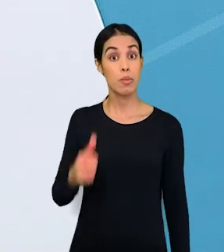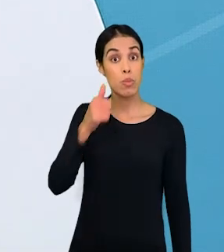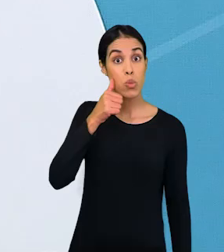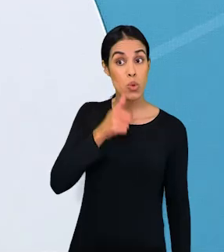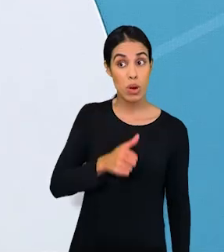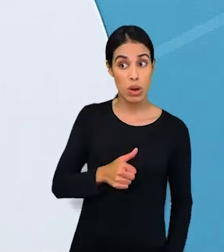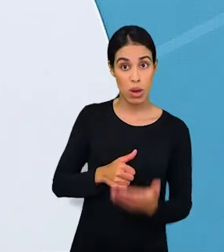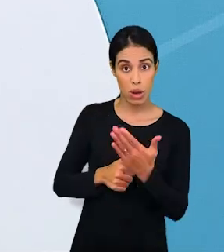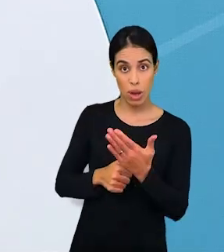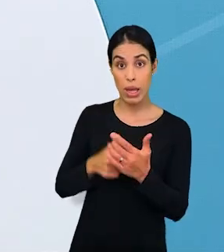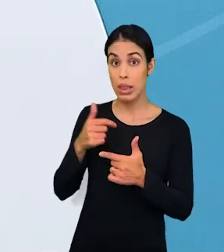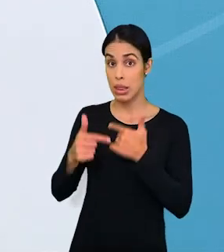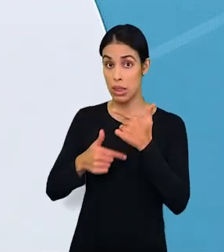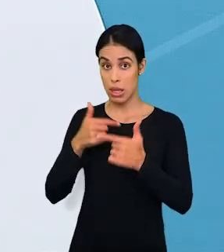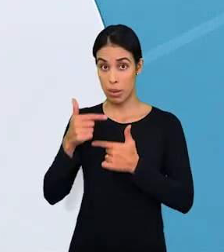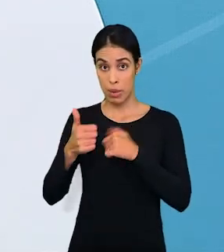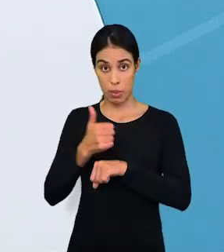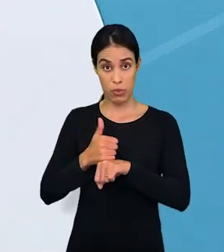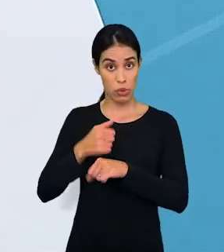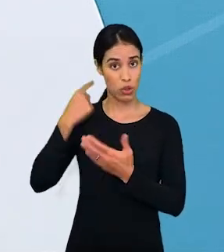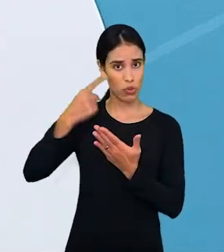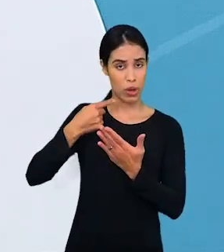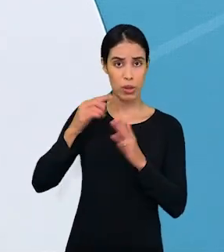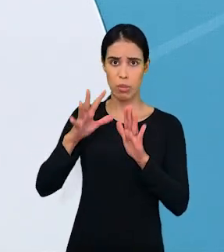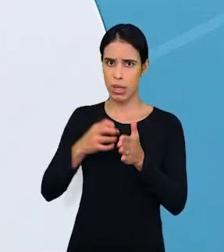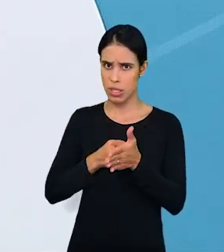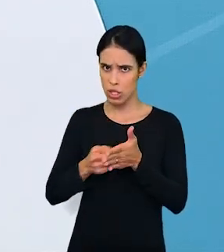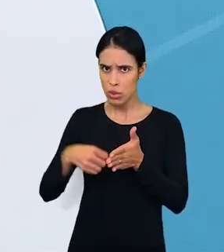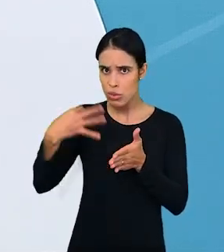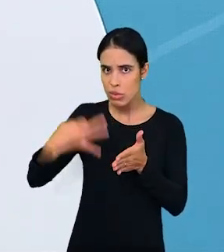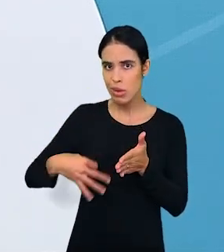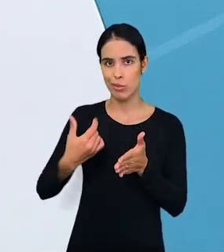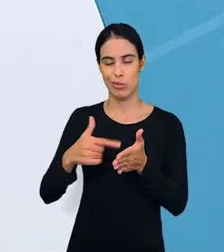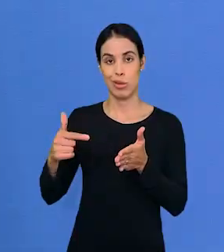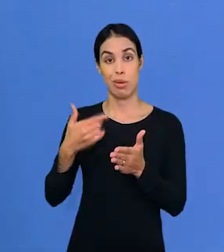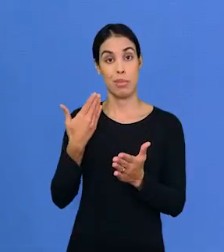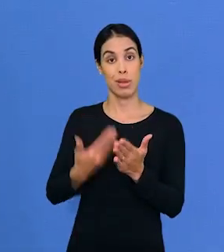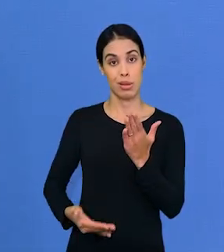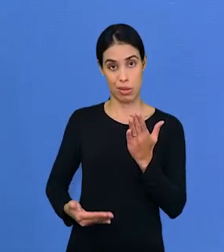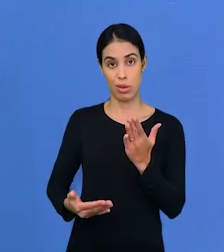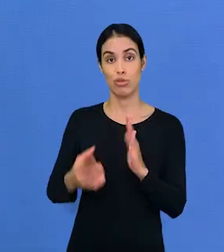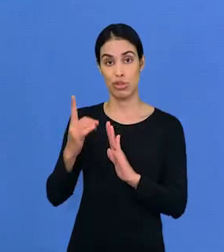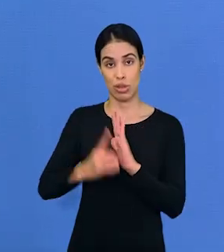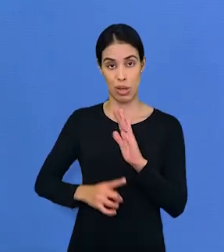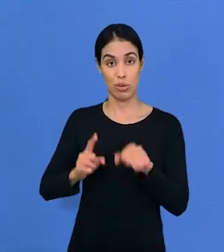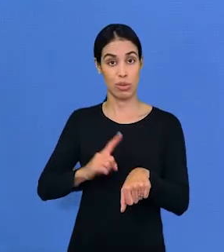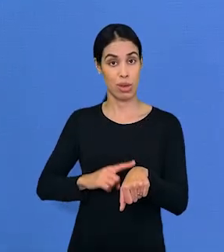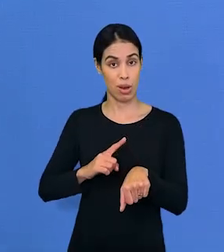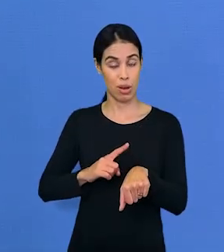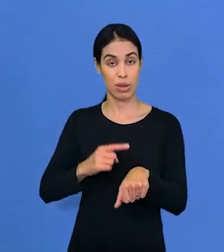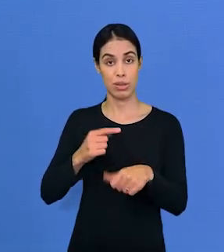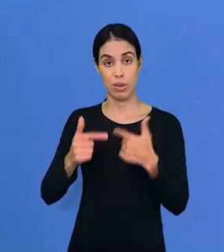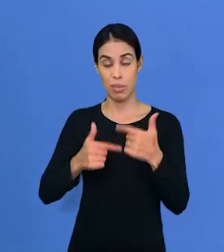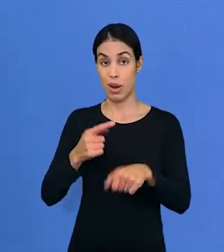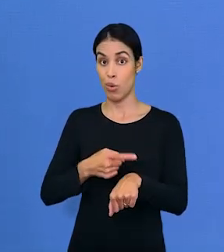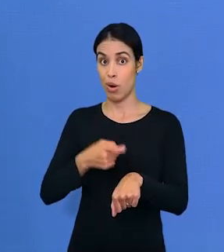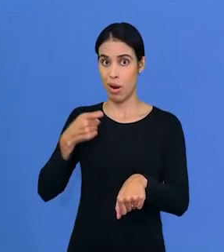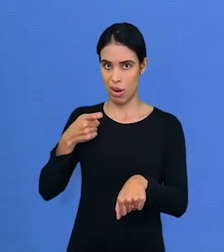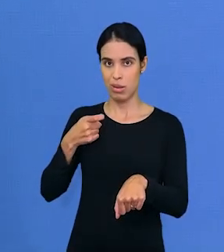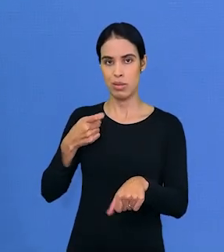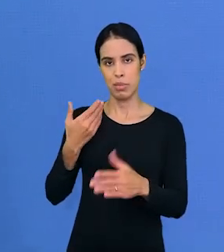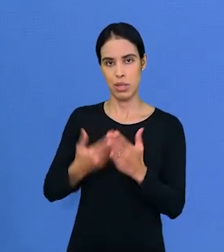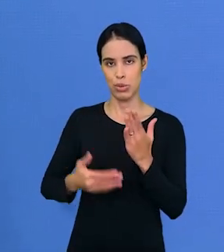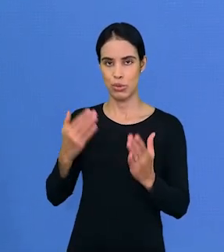Uma mulher que atuava ilegalmente como advogada perdeu o direito à jornada especial. A decisão unânime é da seção 2 de